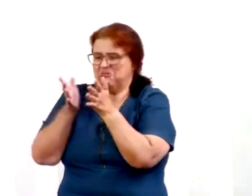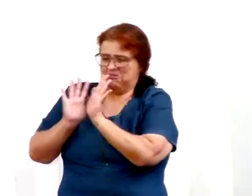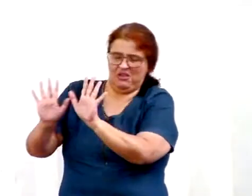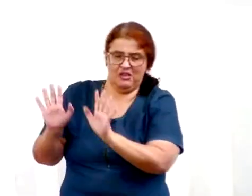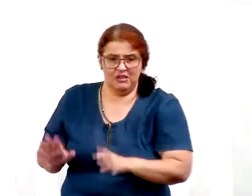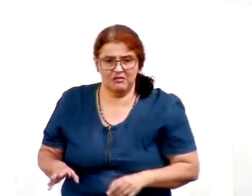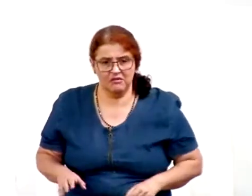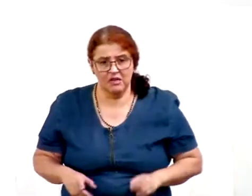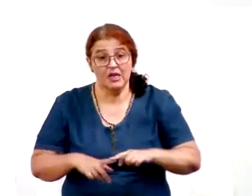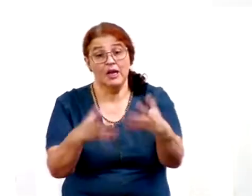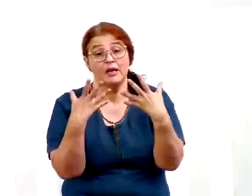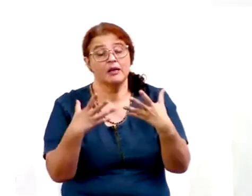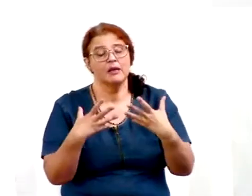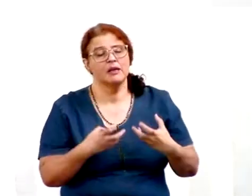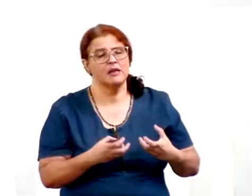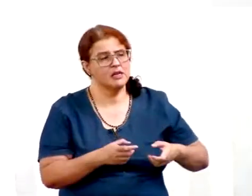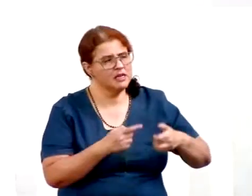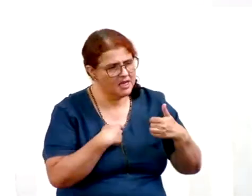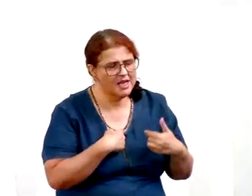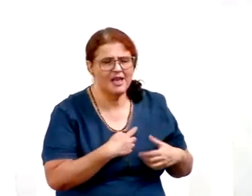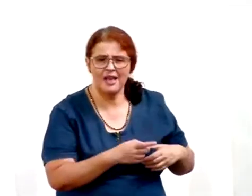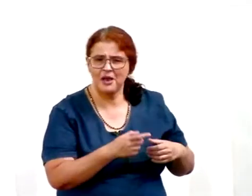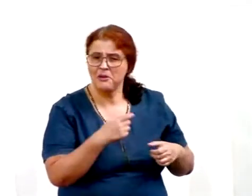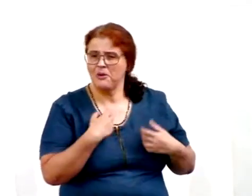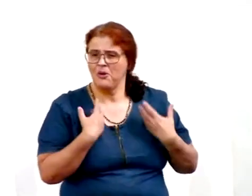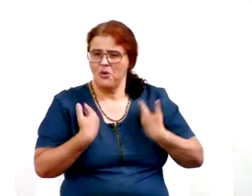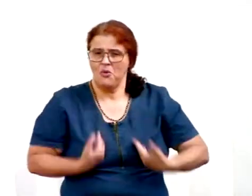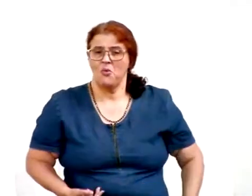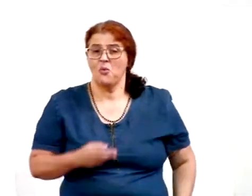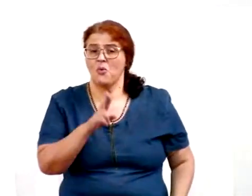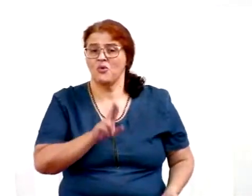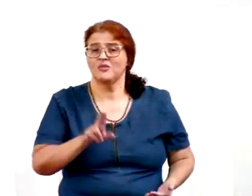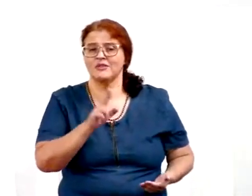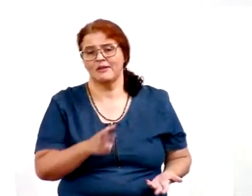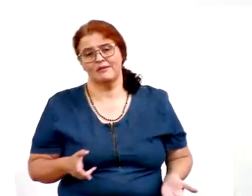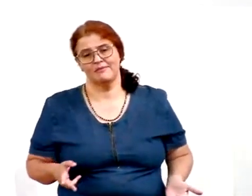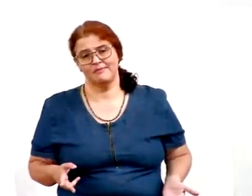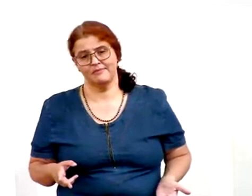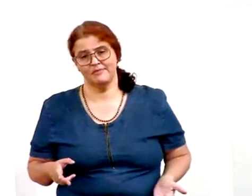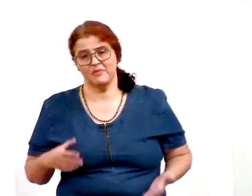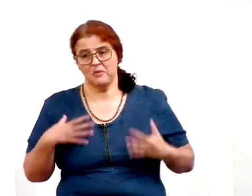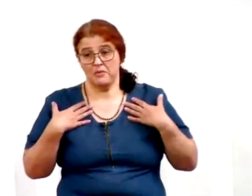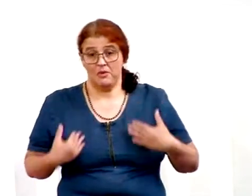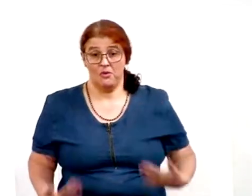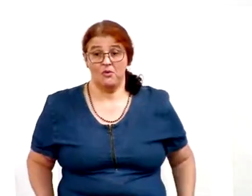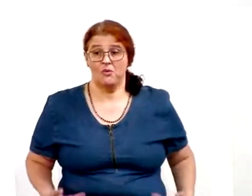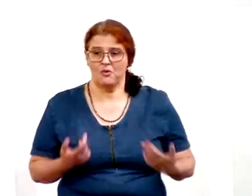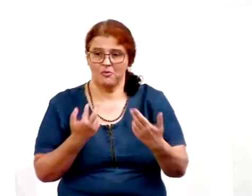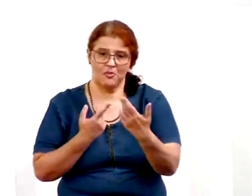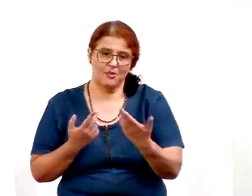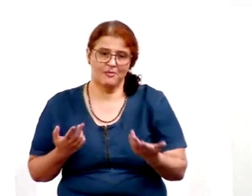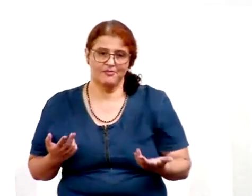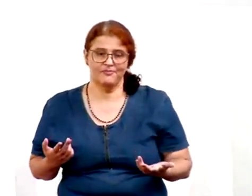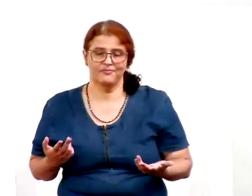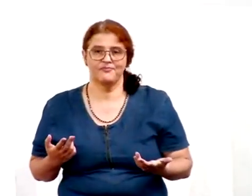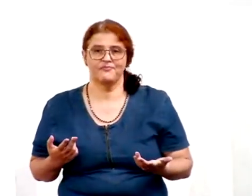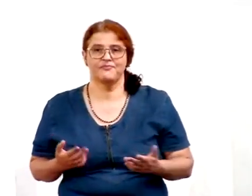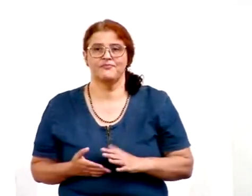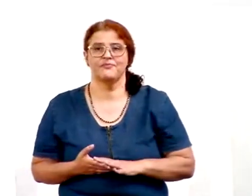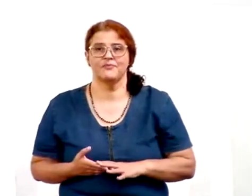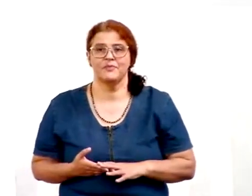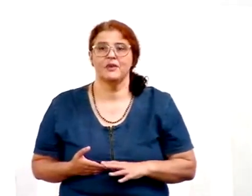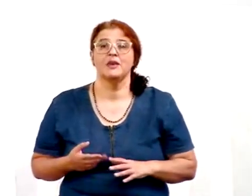também pôr o Senhor à prova. E se nós voltarmos ao texto de Êxodo e Números,